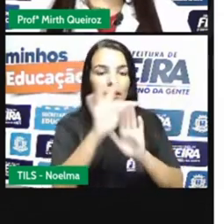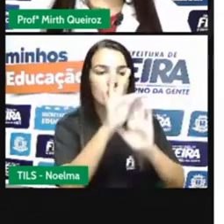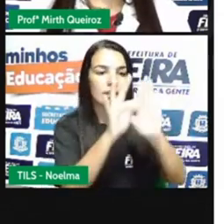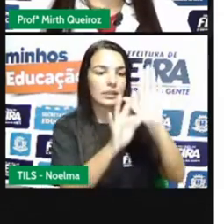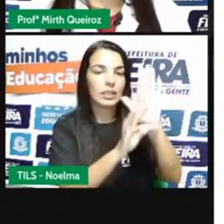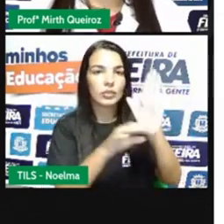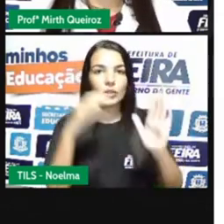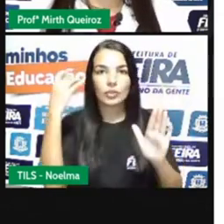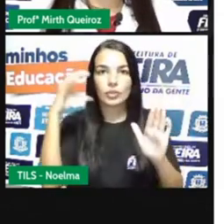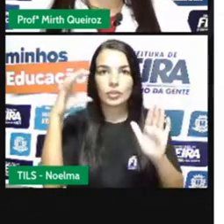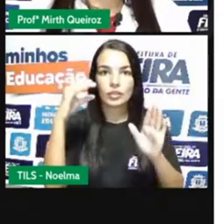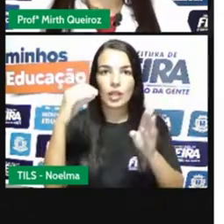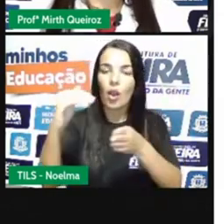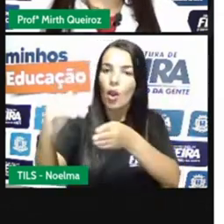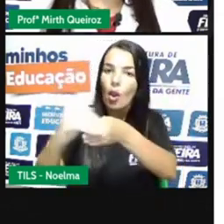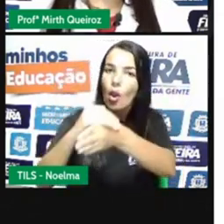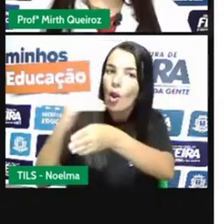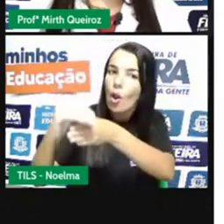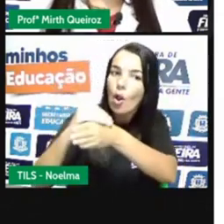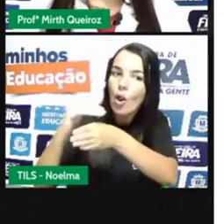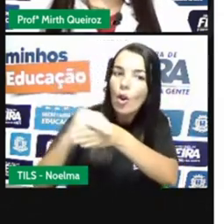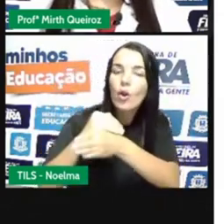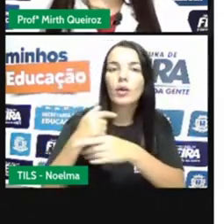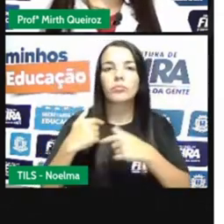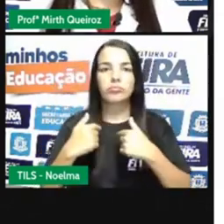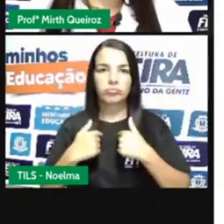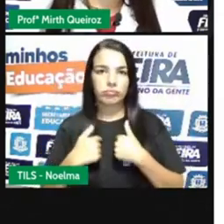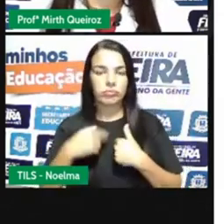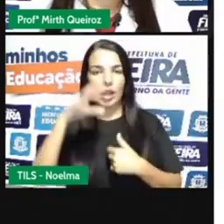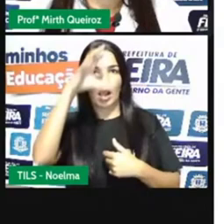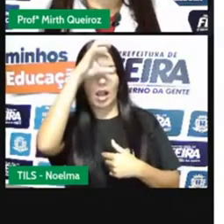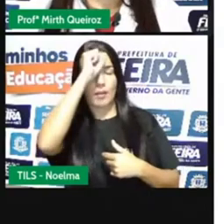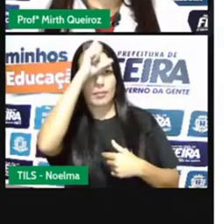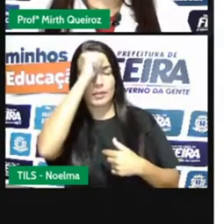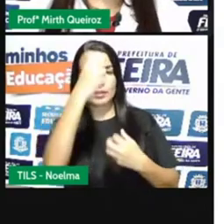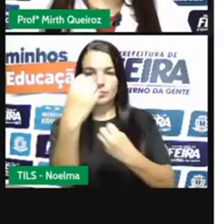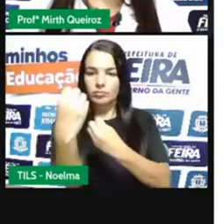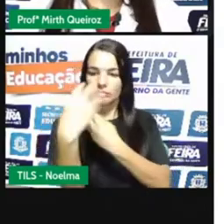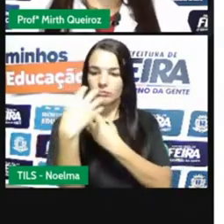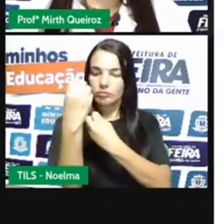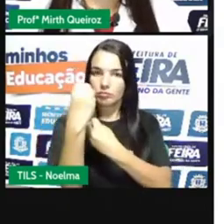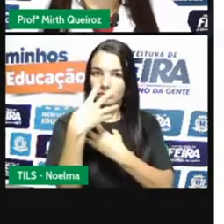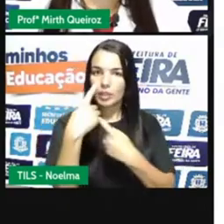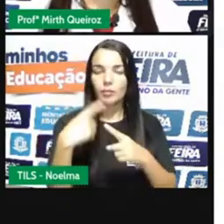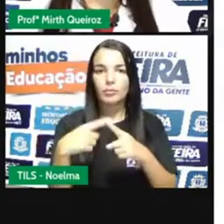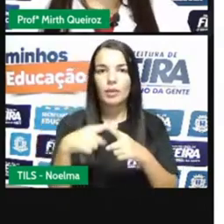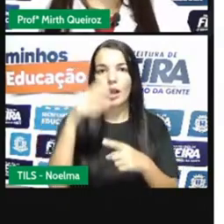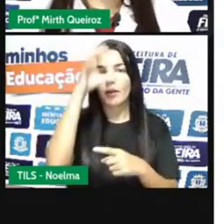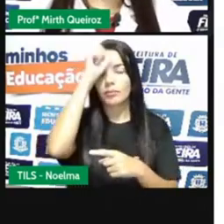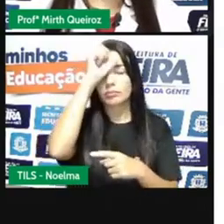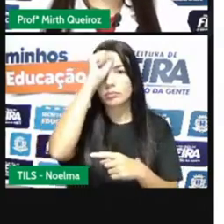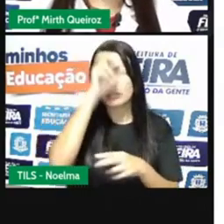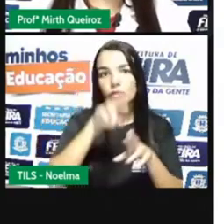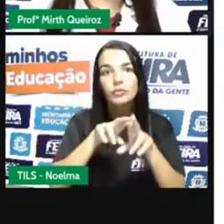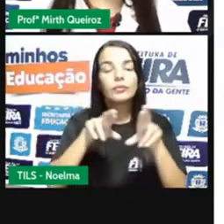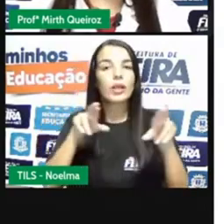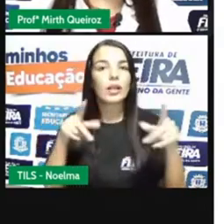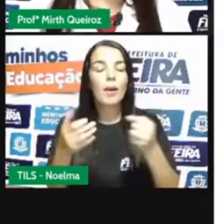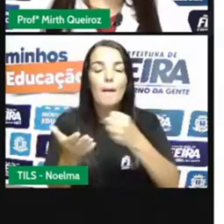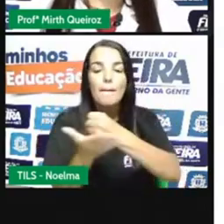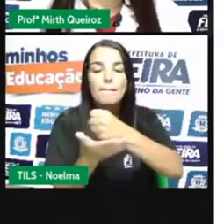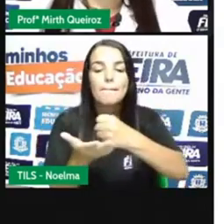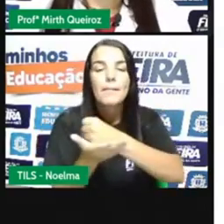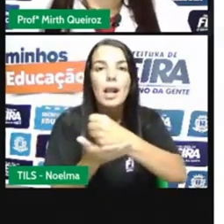gente quanto a algo, né? Fazer a gente aprender algo diferente, né? Que foi feito com base